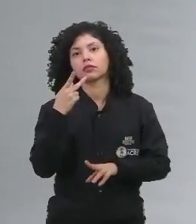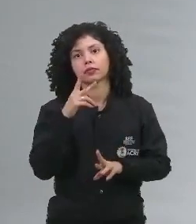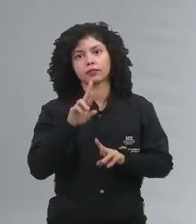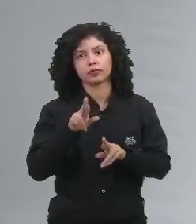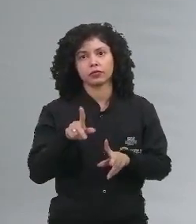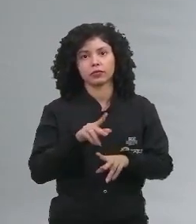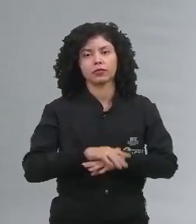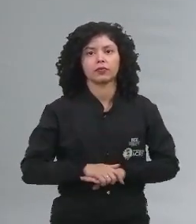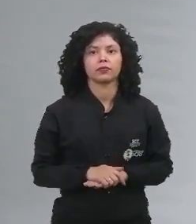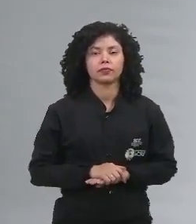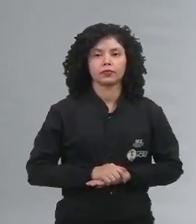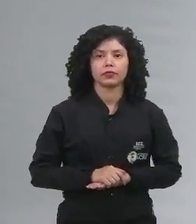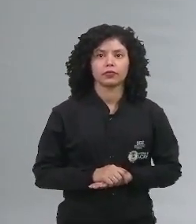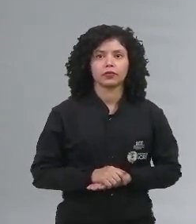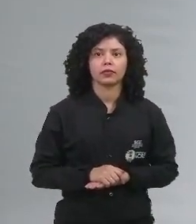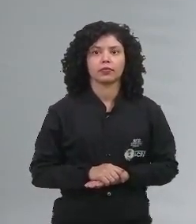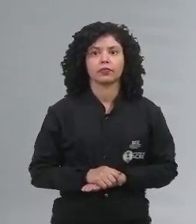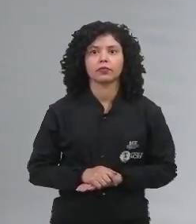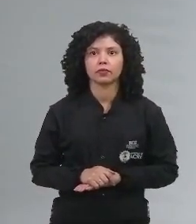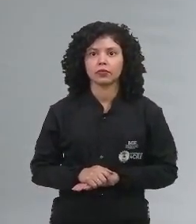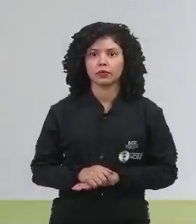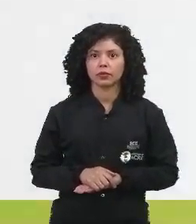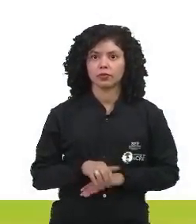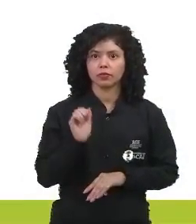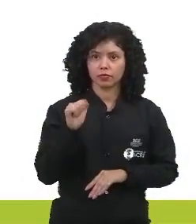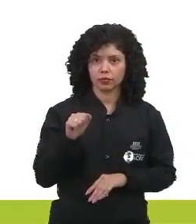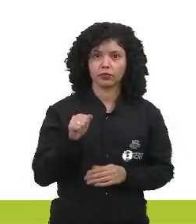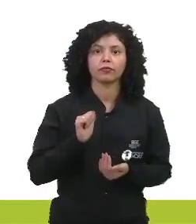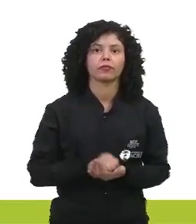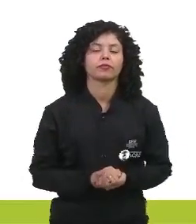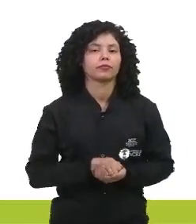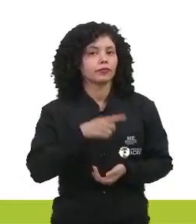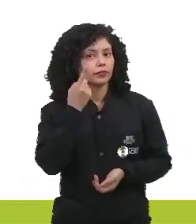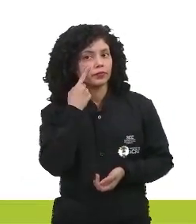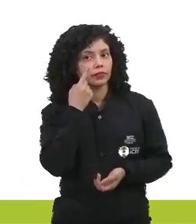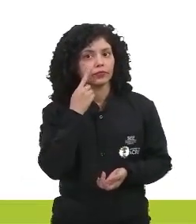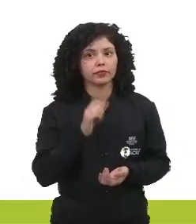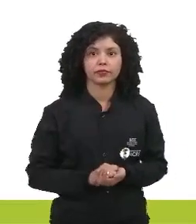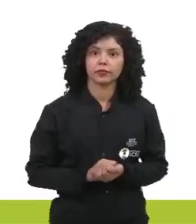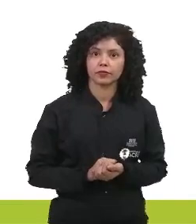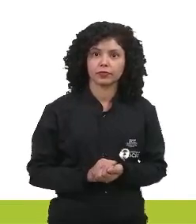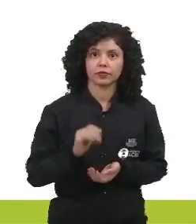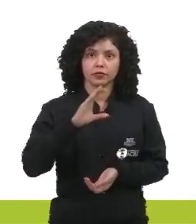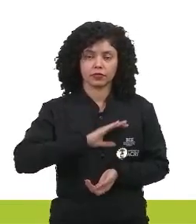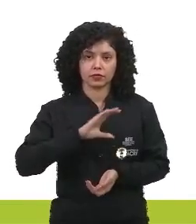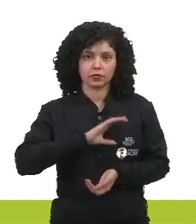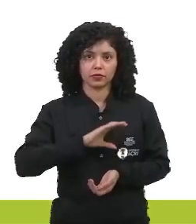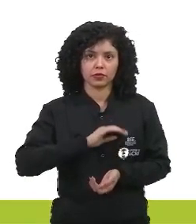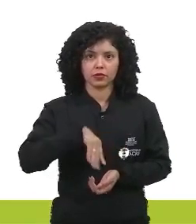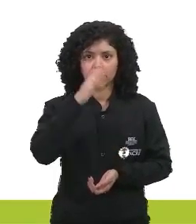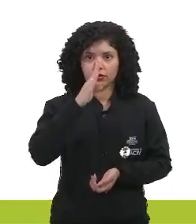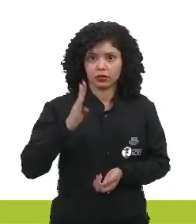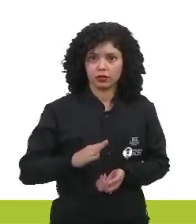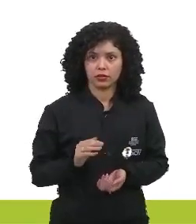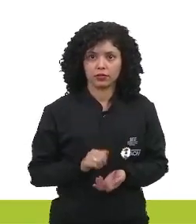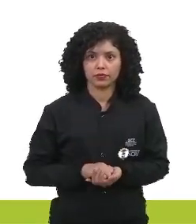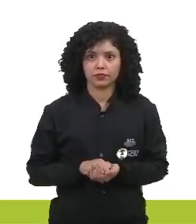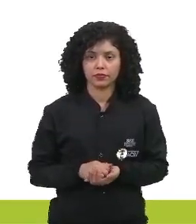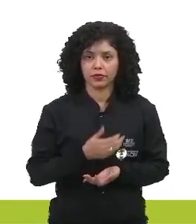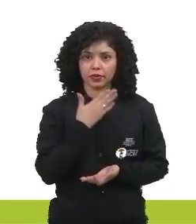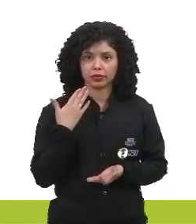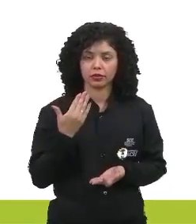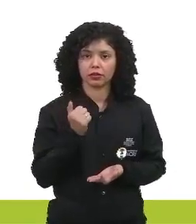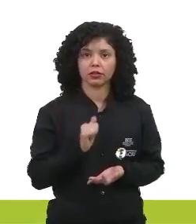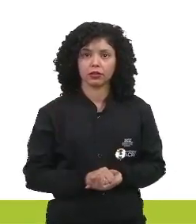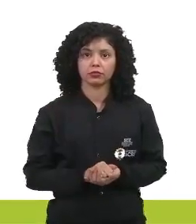falar diferenciada, peculiar. Sim, gente. Observe que o português brasileiro, eu diria que é até mais agradável,